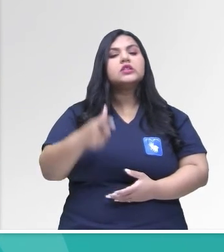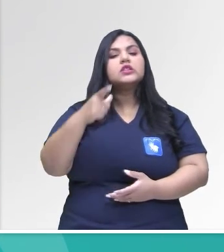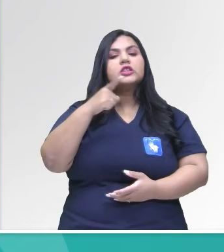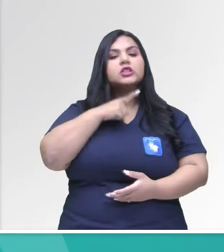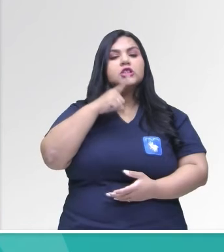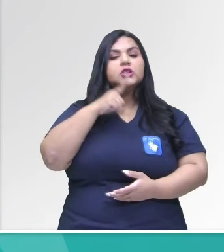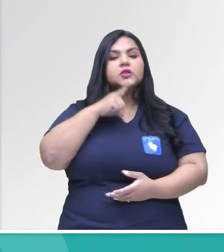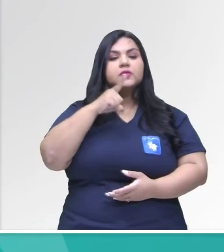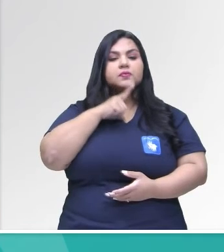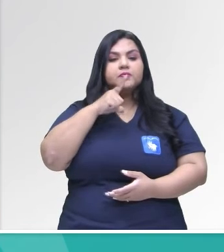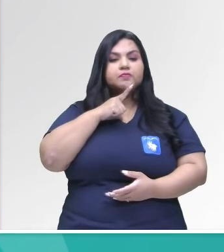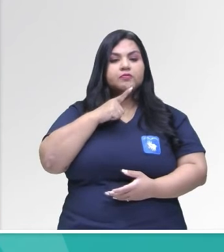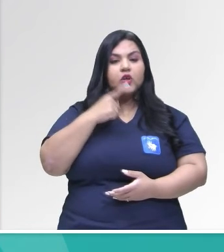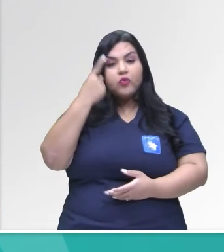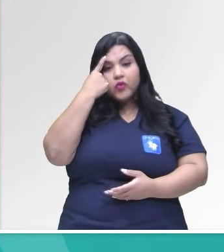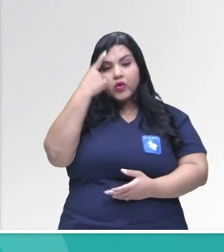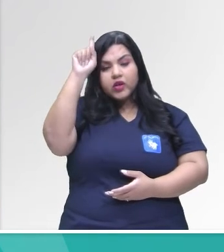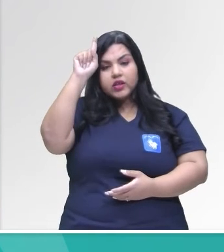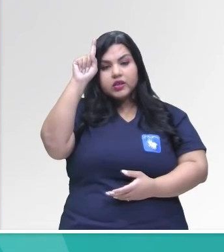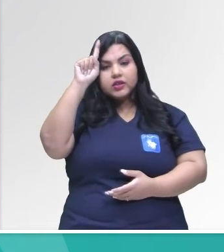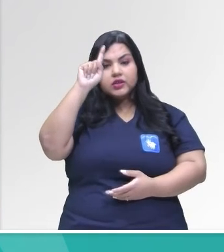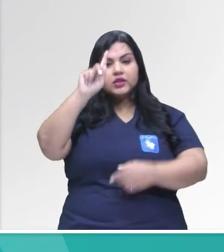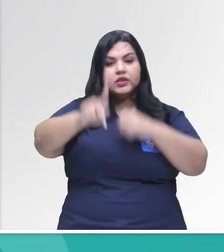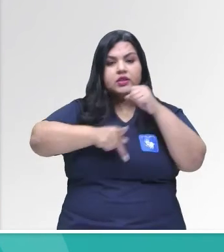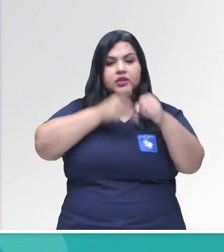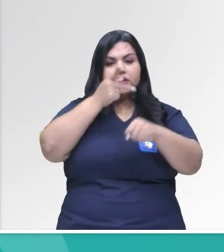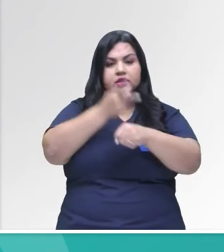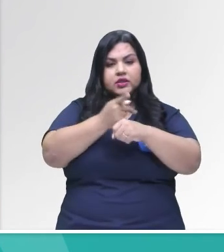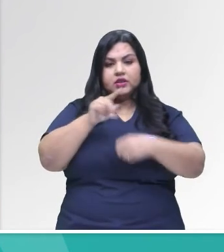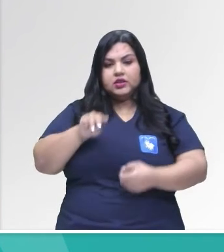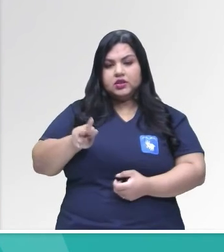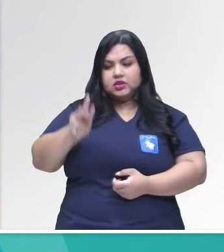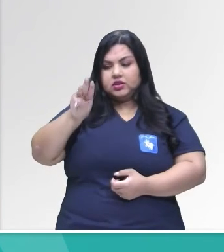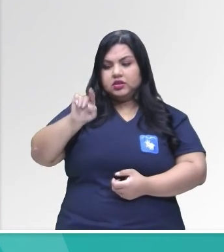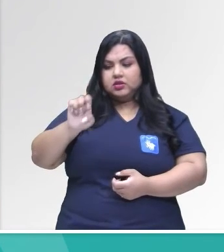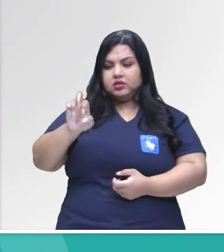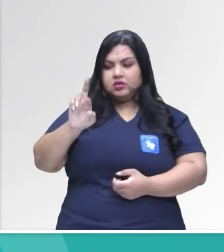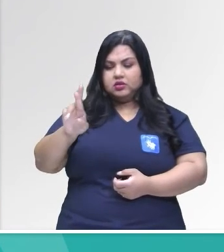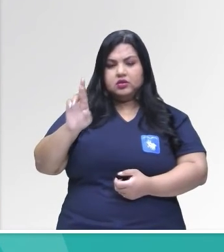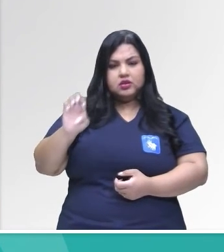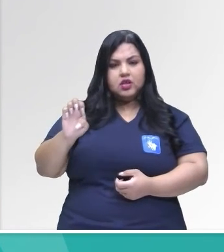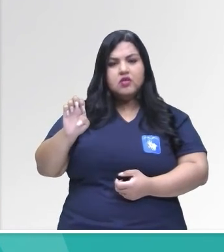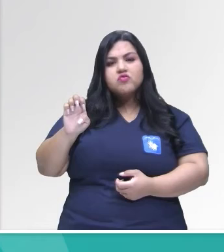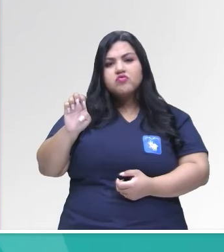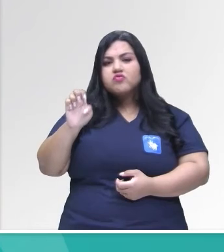foi criado, were illuminated,